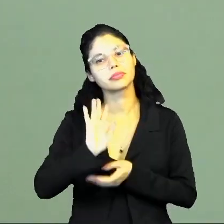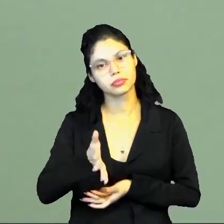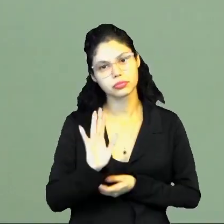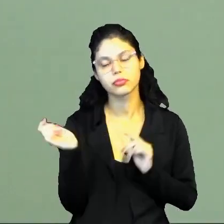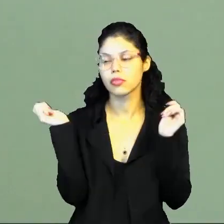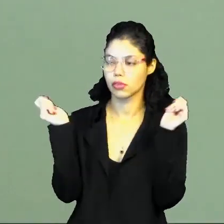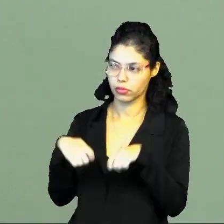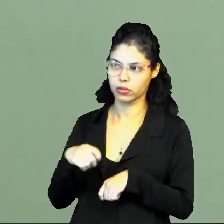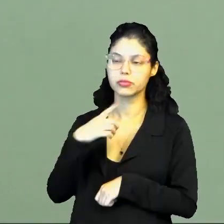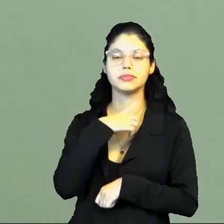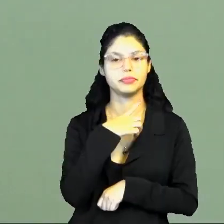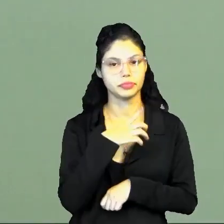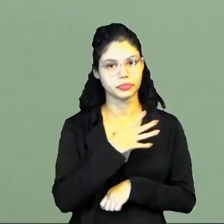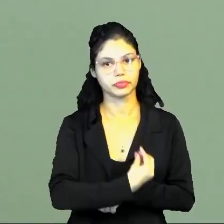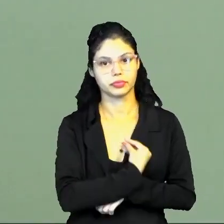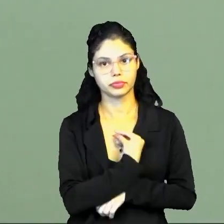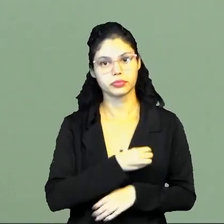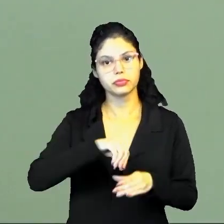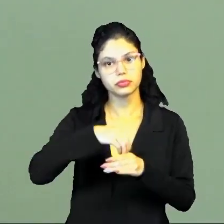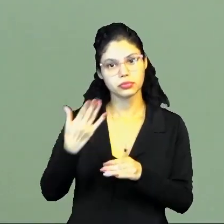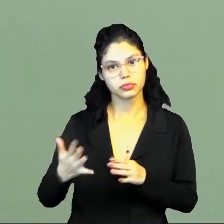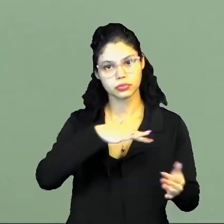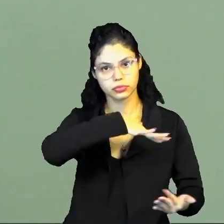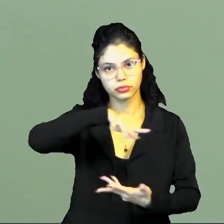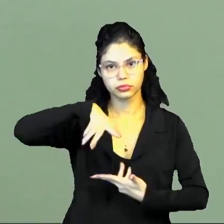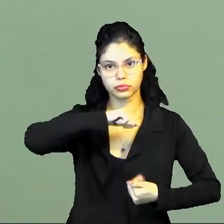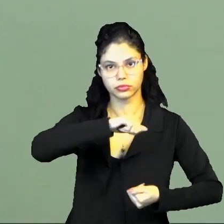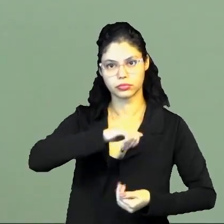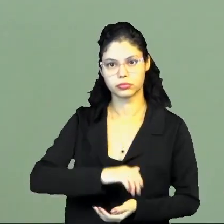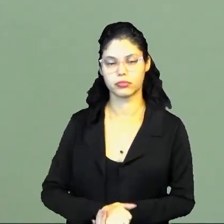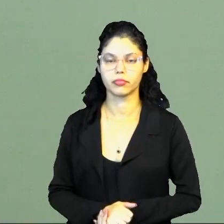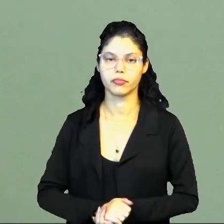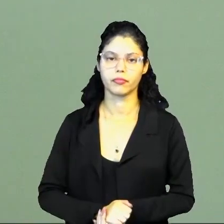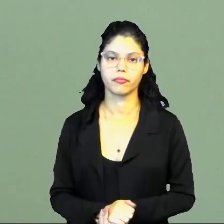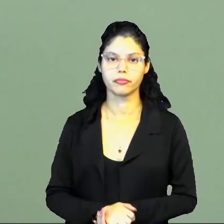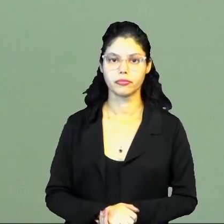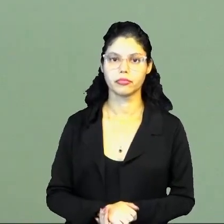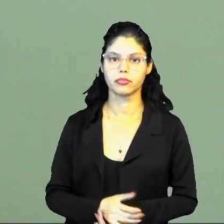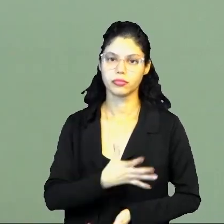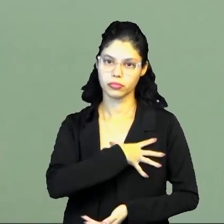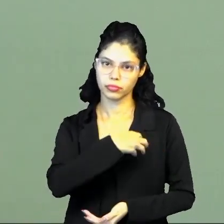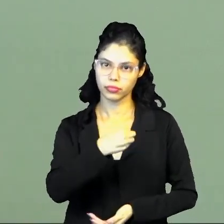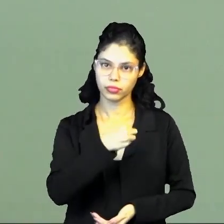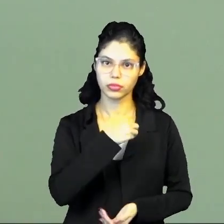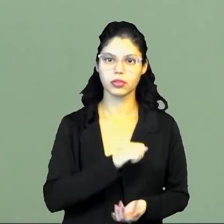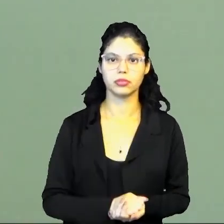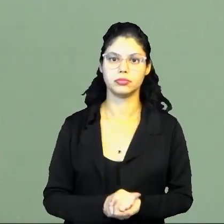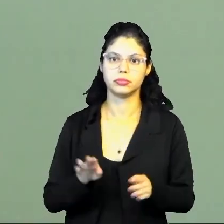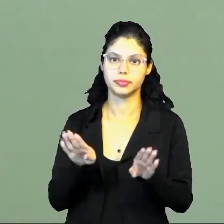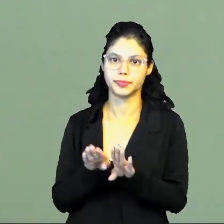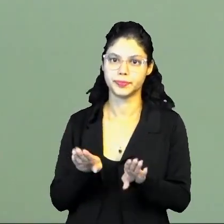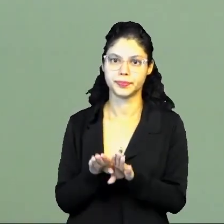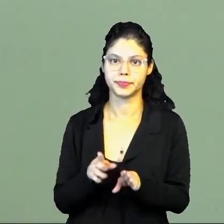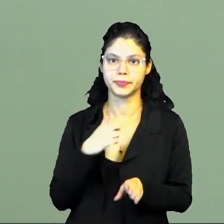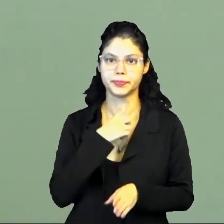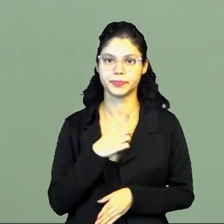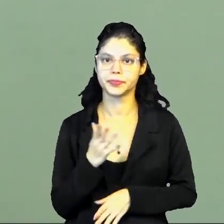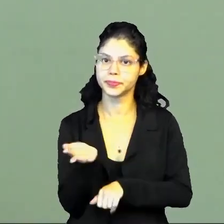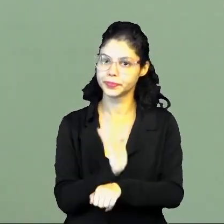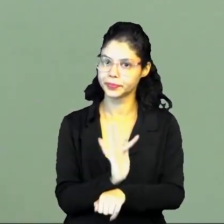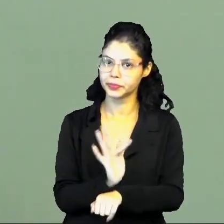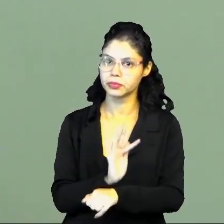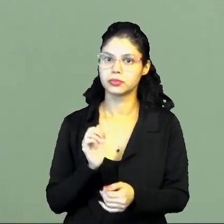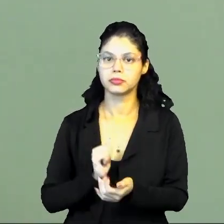da possibilidade de vida na Terra, vida fora da Terra, Inclusive muitos filmes de ficção científica, eles usam